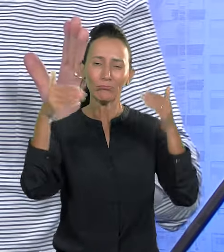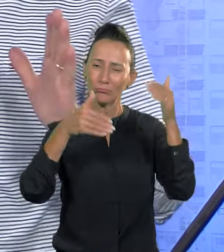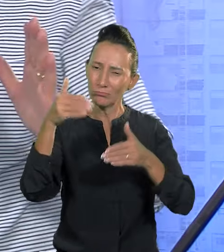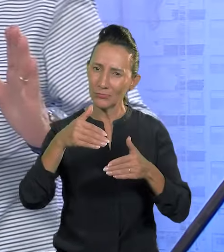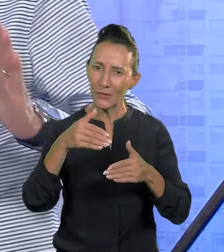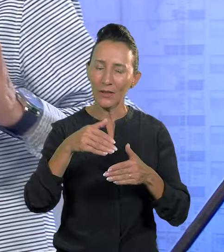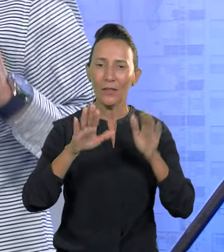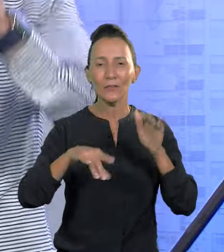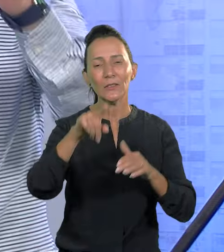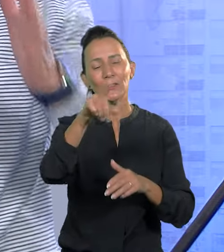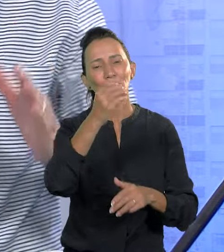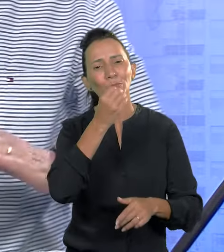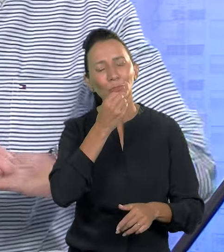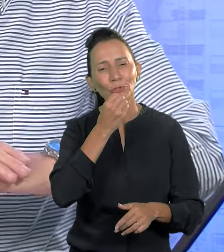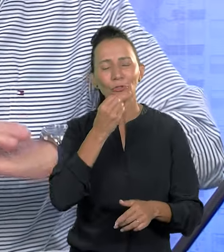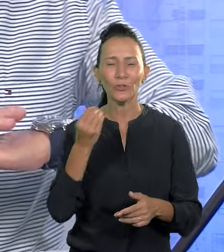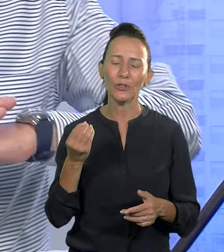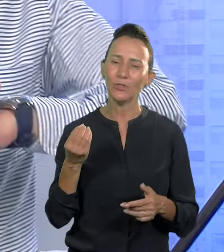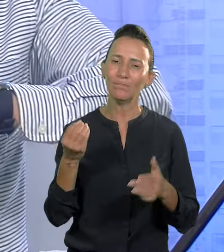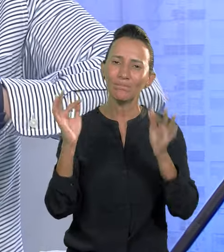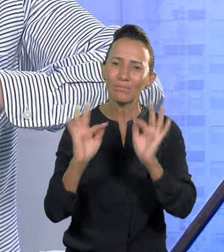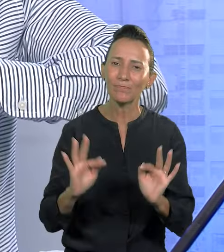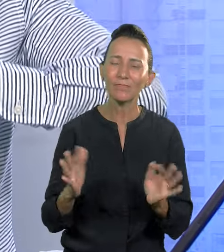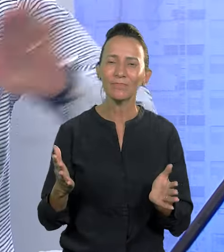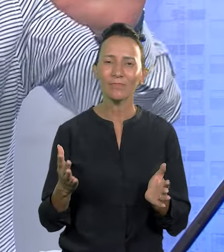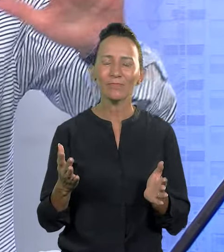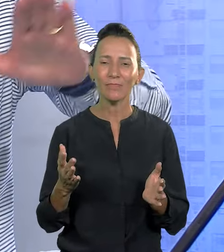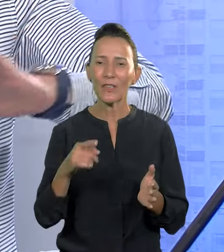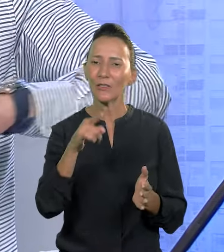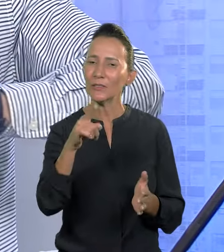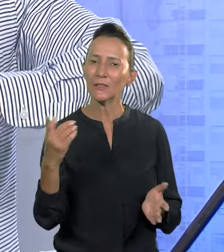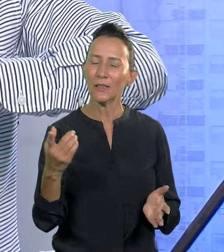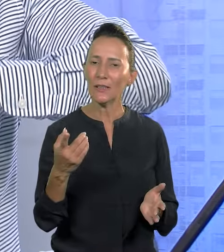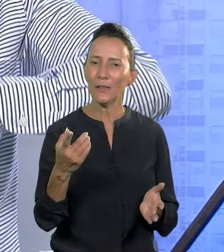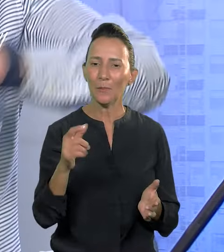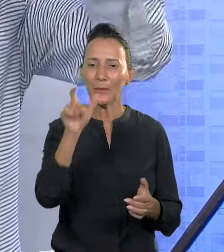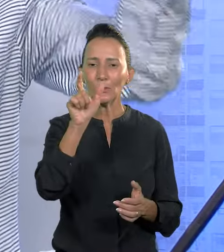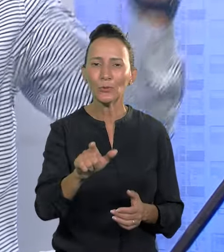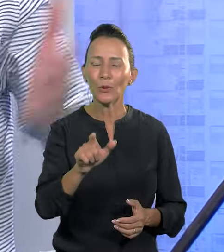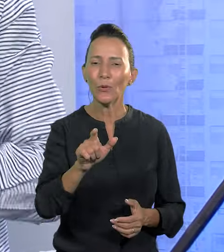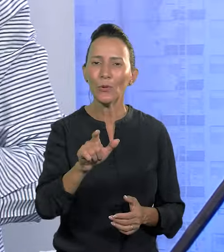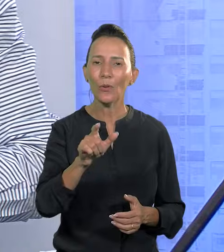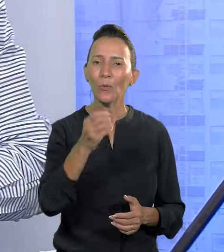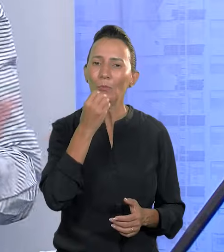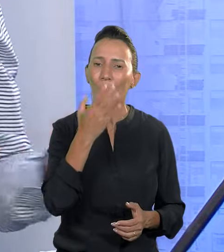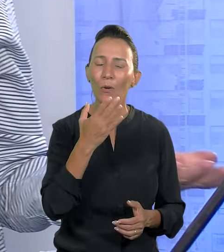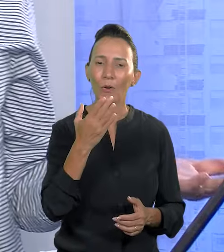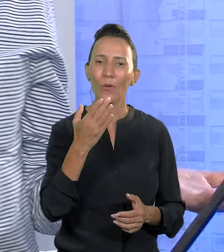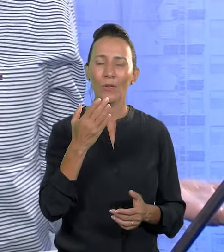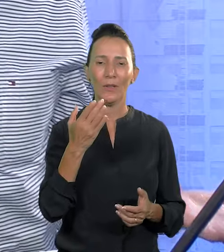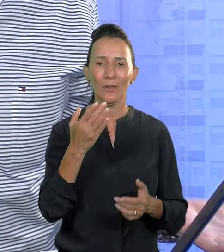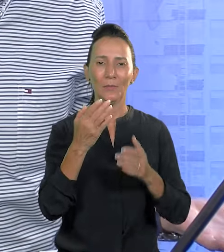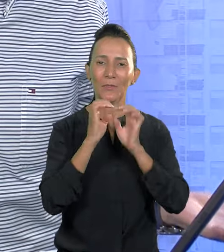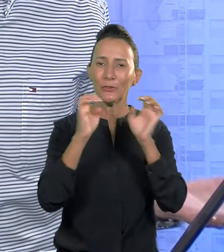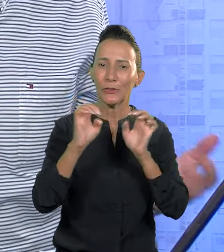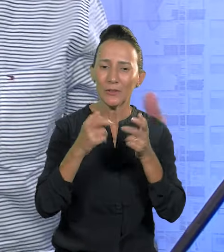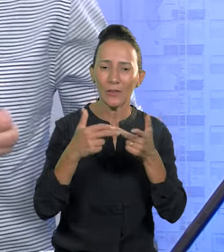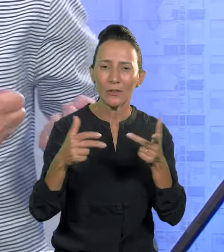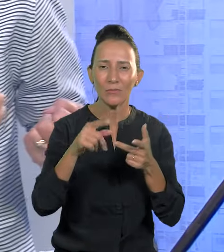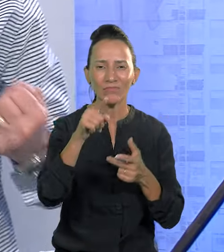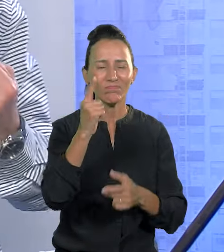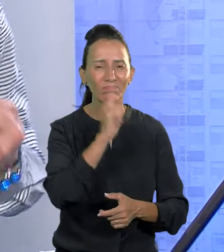Você talvez tenha tudo para ser feliz, realizado, ser um grande instrumento, mas você não está conseguindo